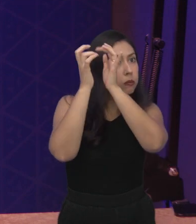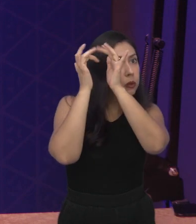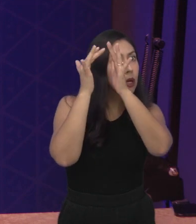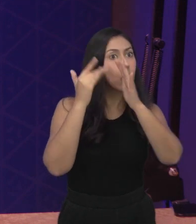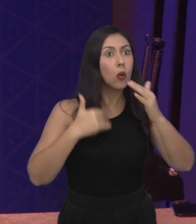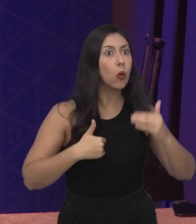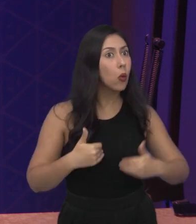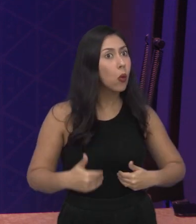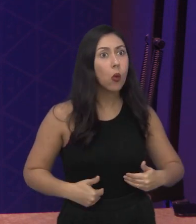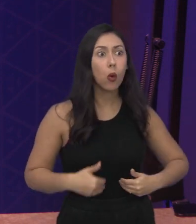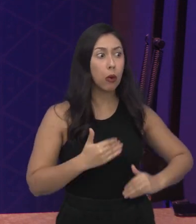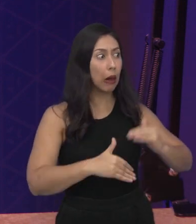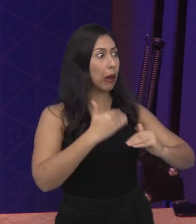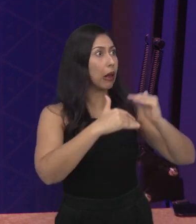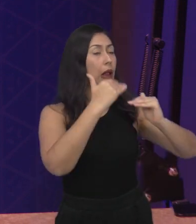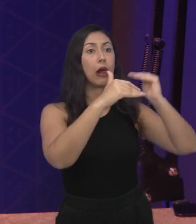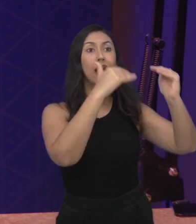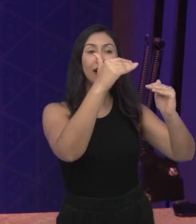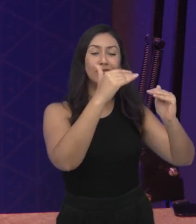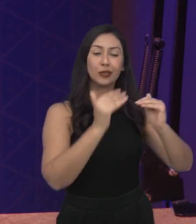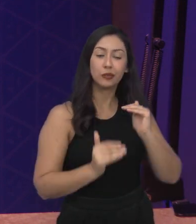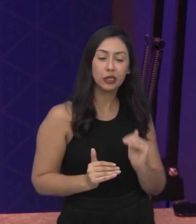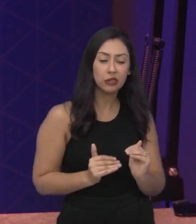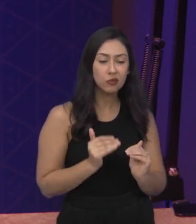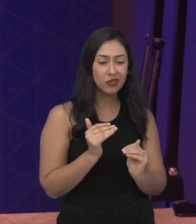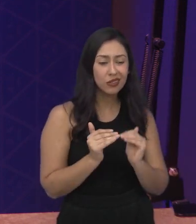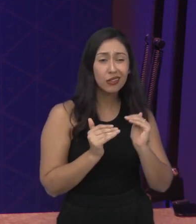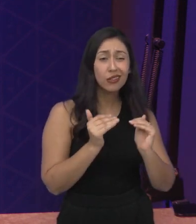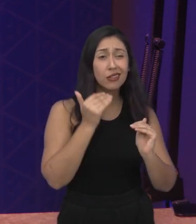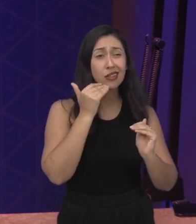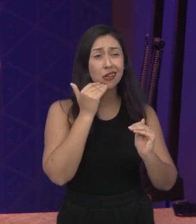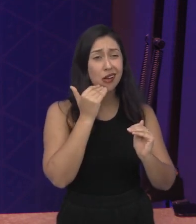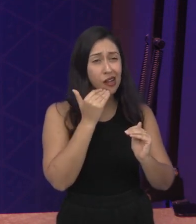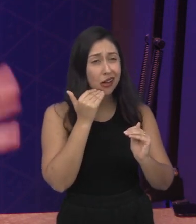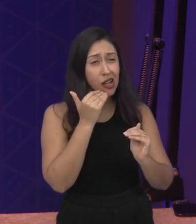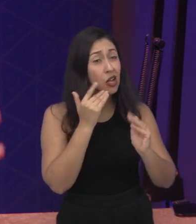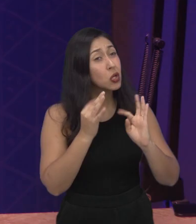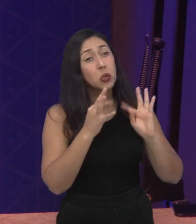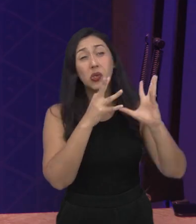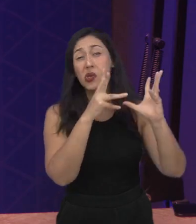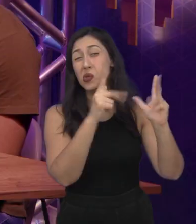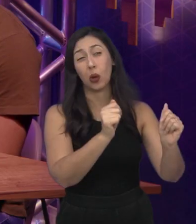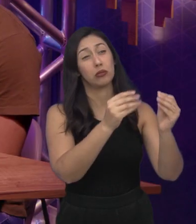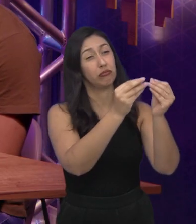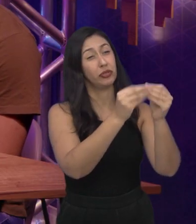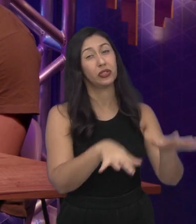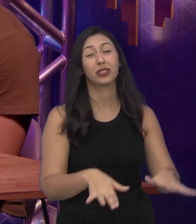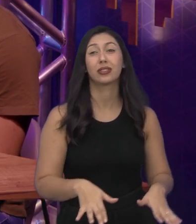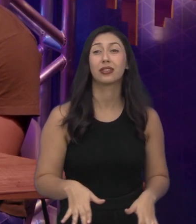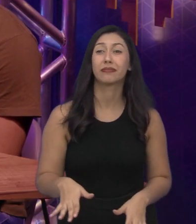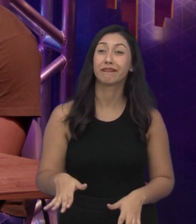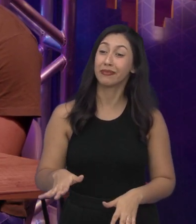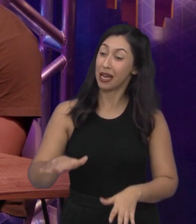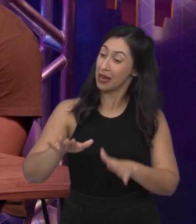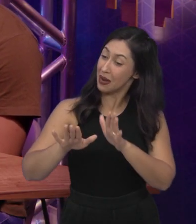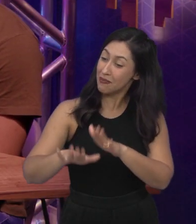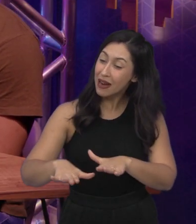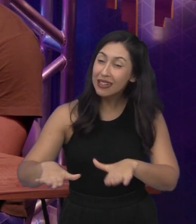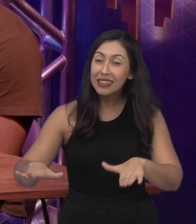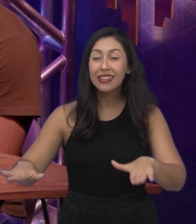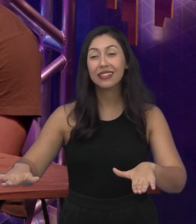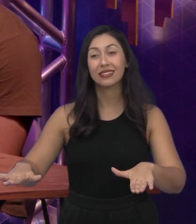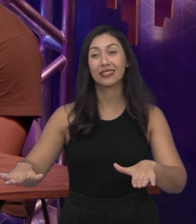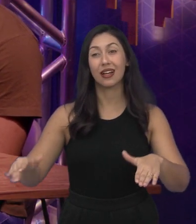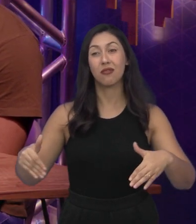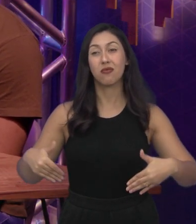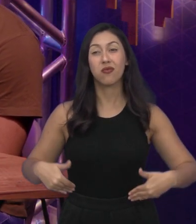do desenvolvimento do corpo. Então, tudo vai ficando desnutrido, cérebro, corpo, tudo. Para criança, a